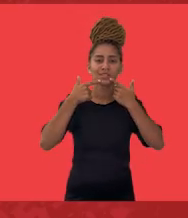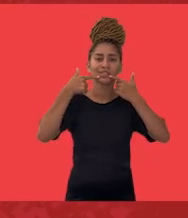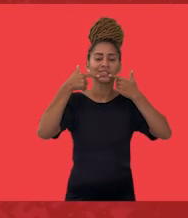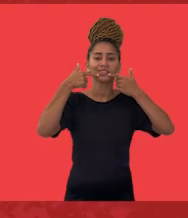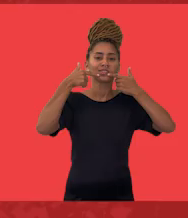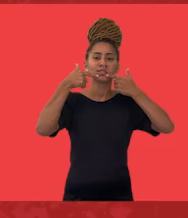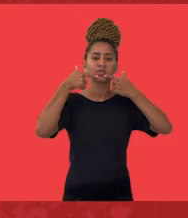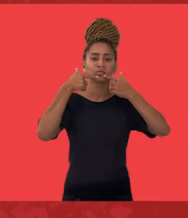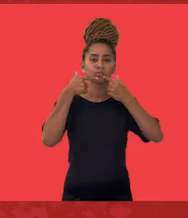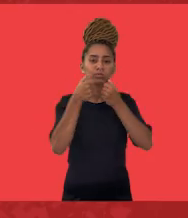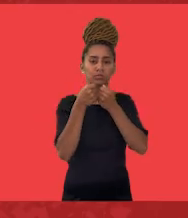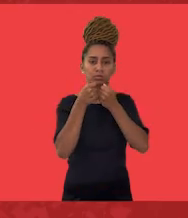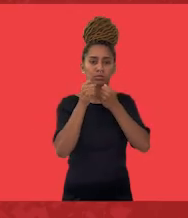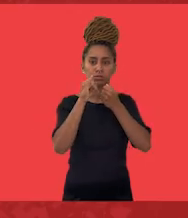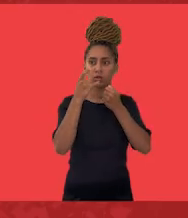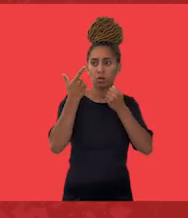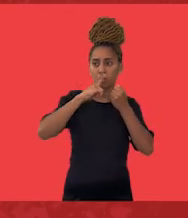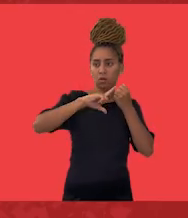em ruínas.